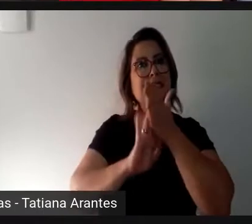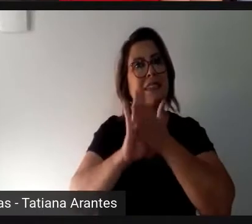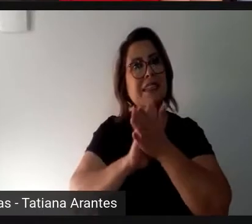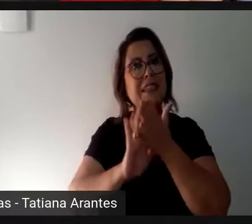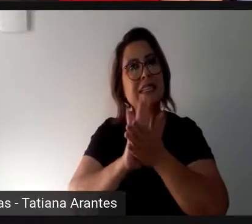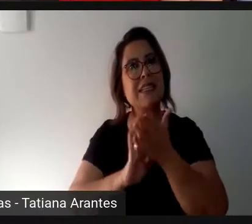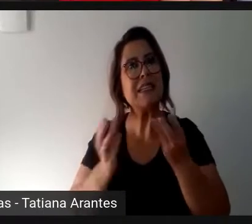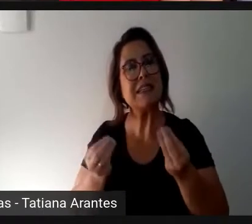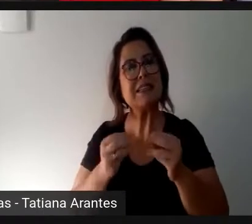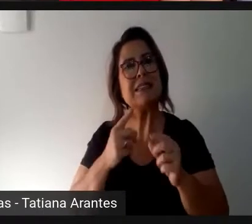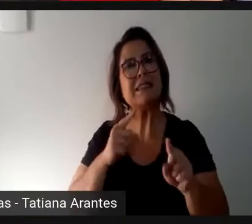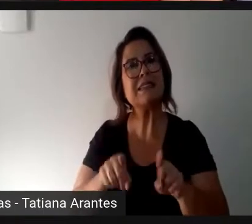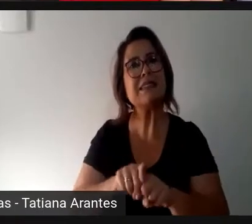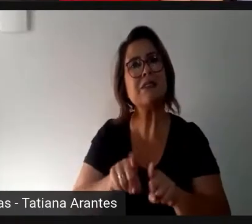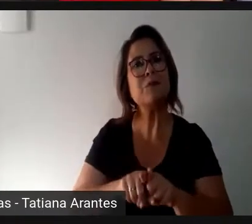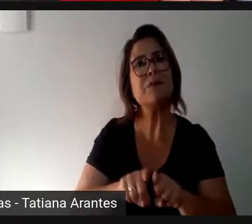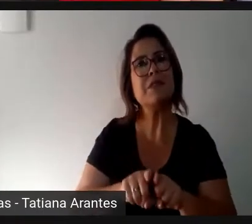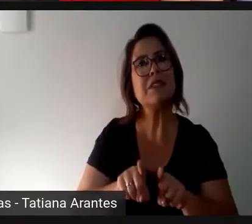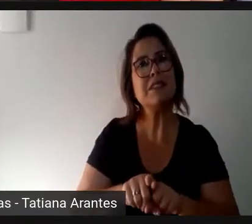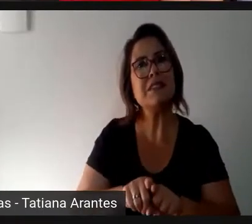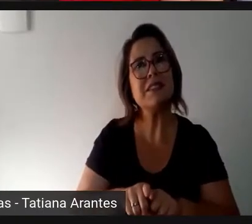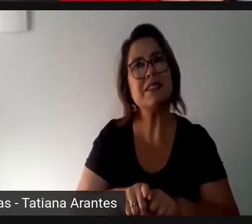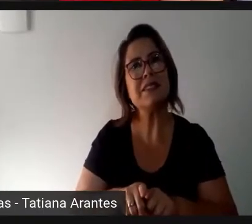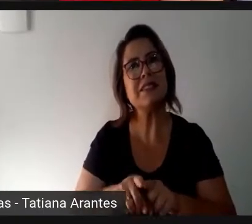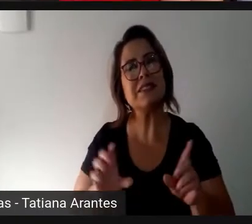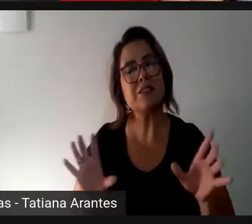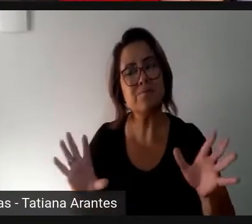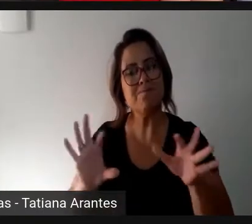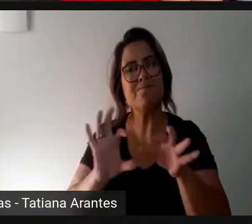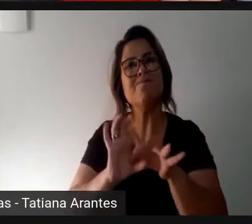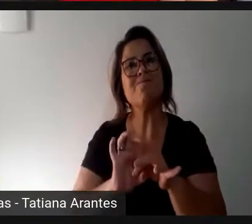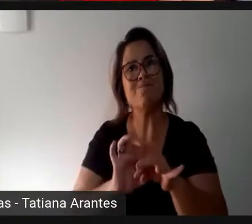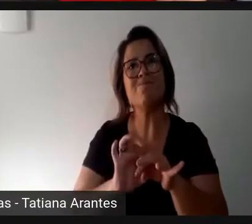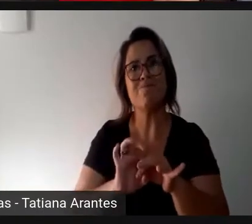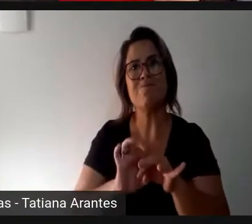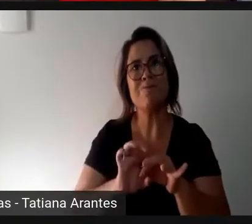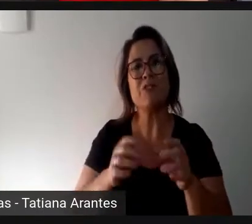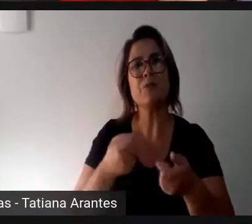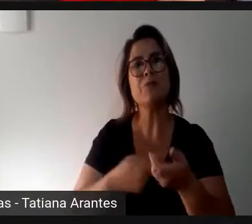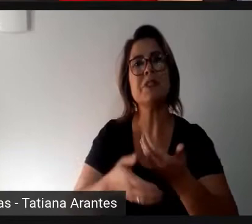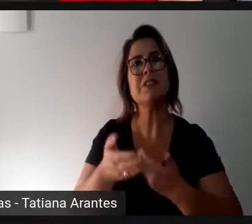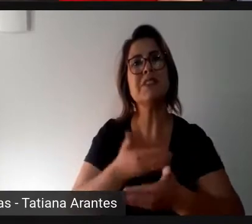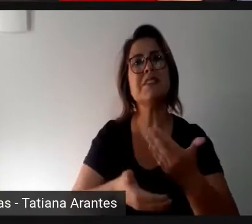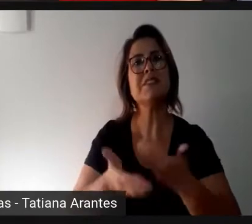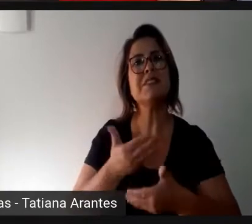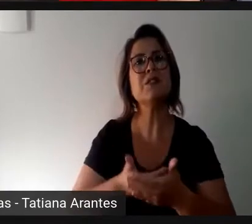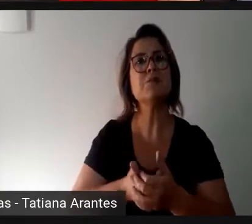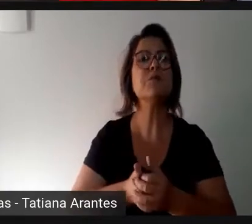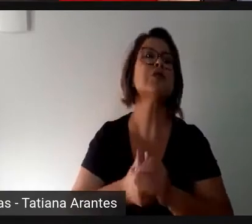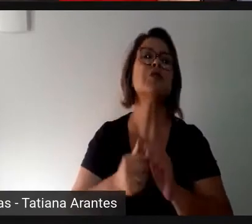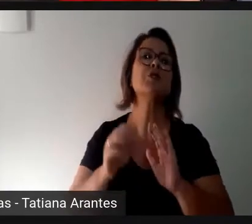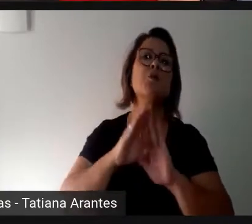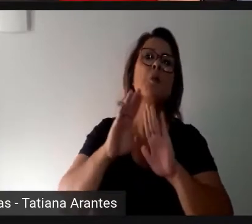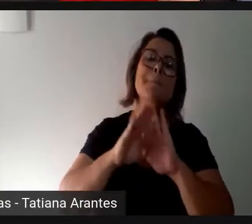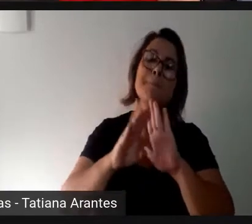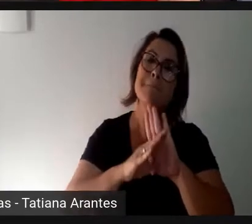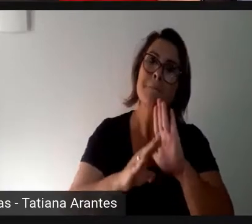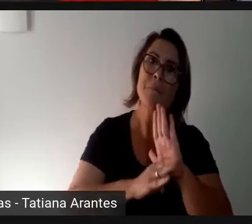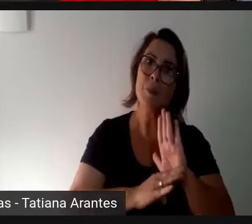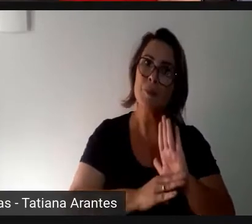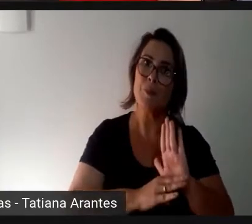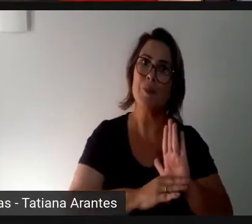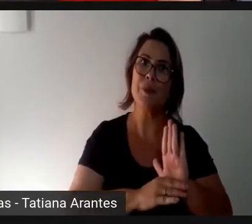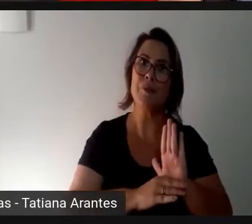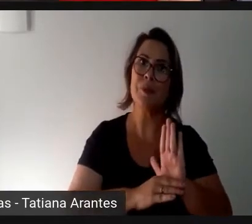concluir, então, que, embora eles não sejam estricto sensu sinônimos, um programa de integridade e um programa de compliance,